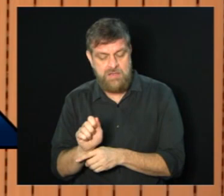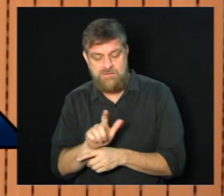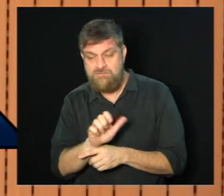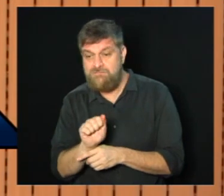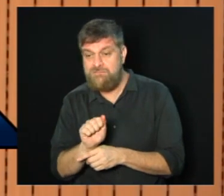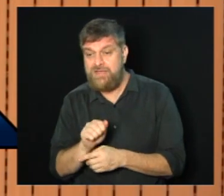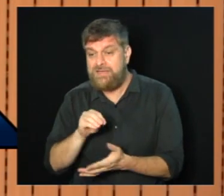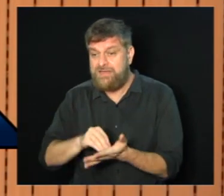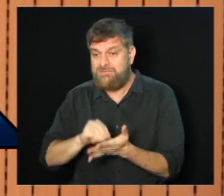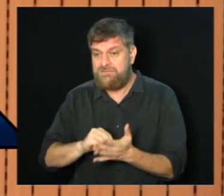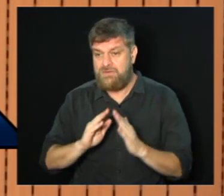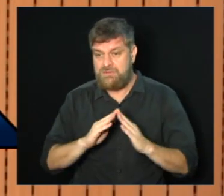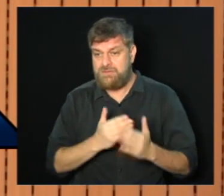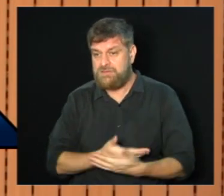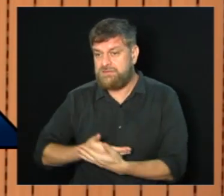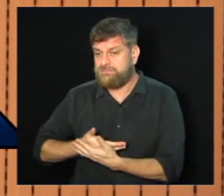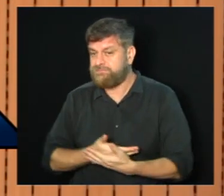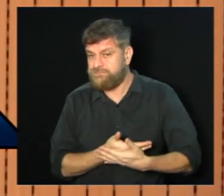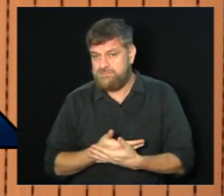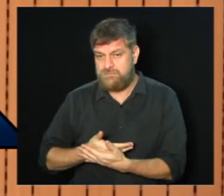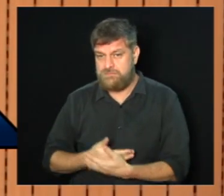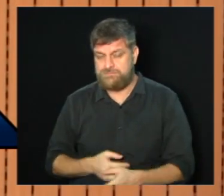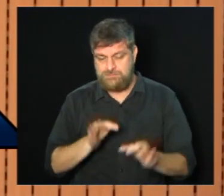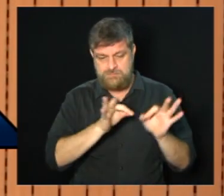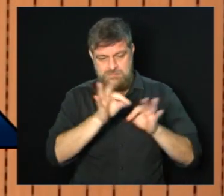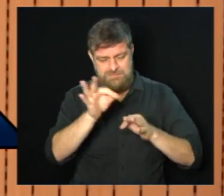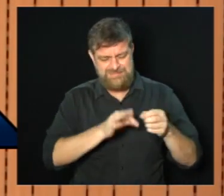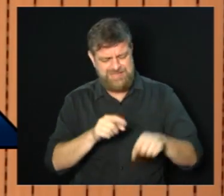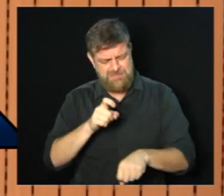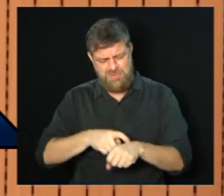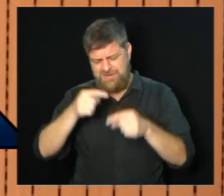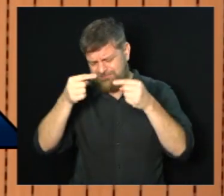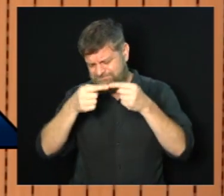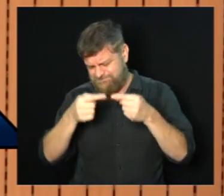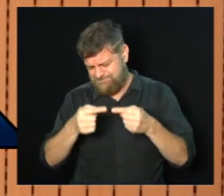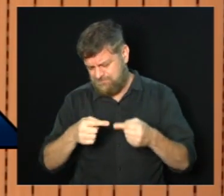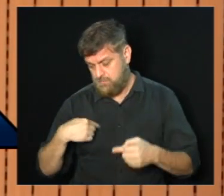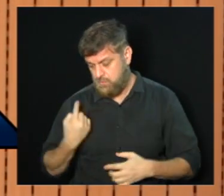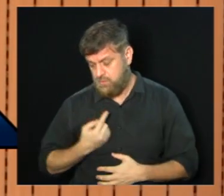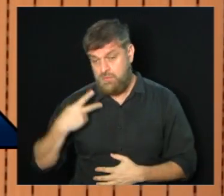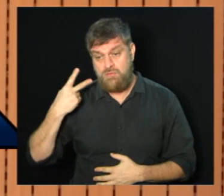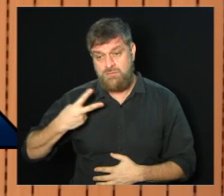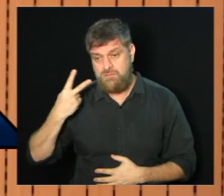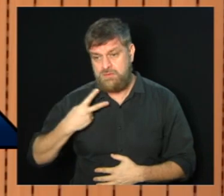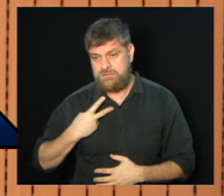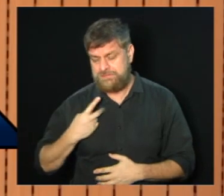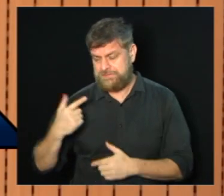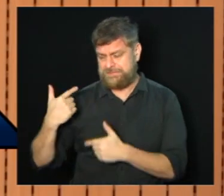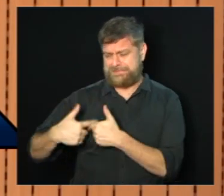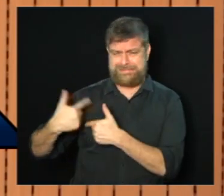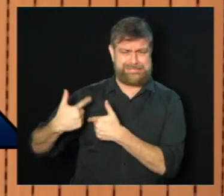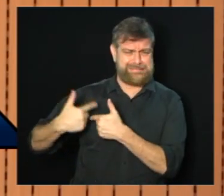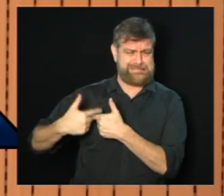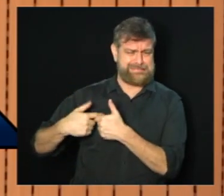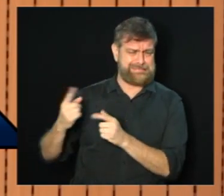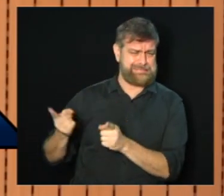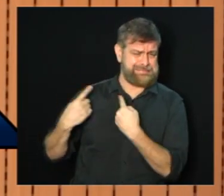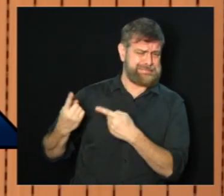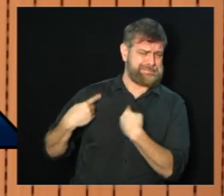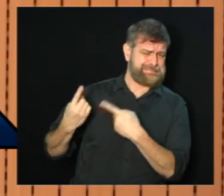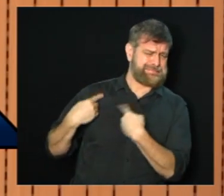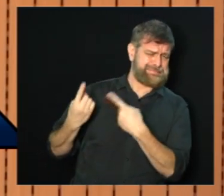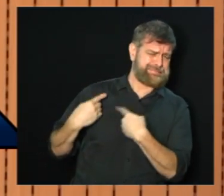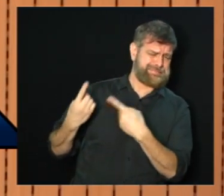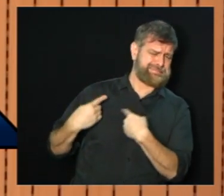esse projeto vem no momento oportuno, no qual nós, vereadores, somos muito cobrados. Muitas